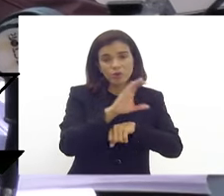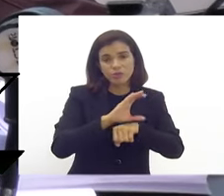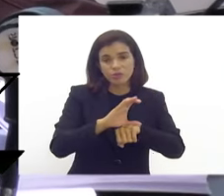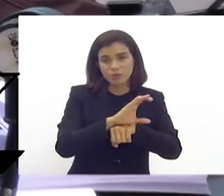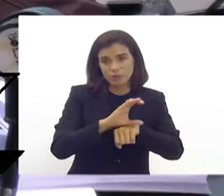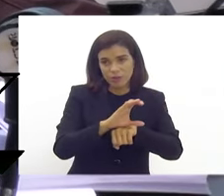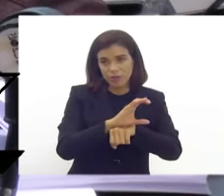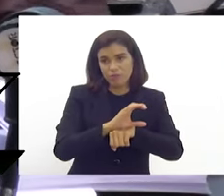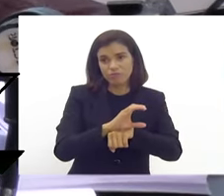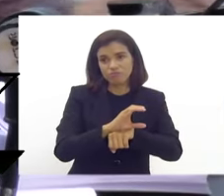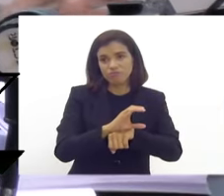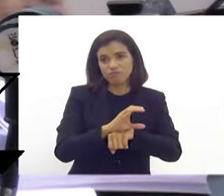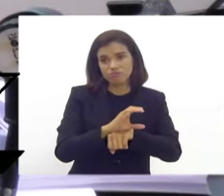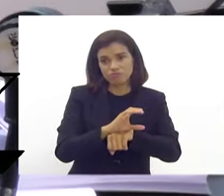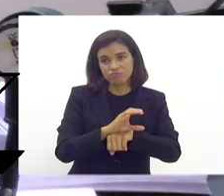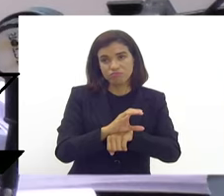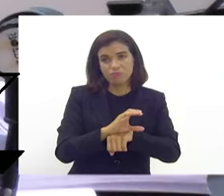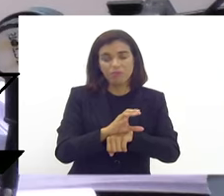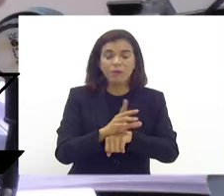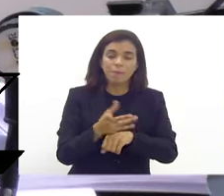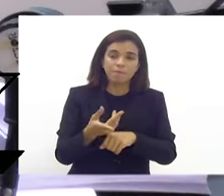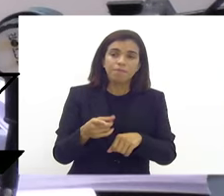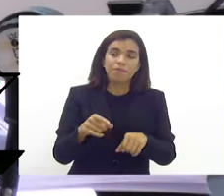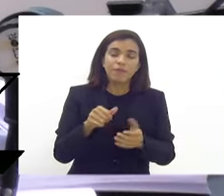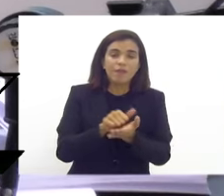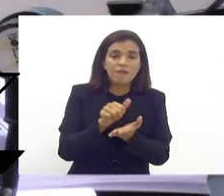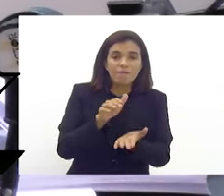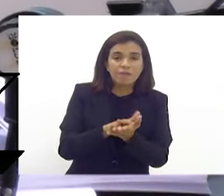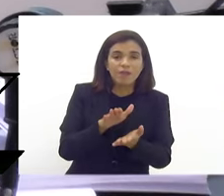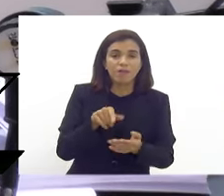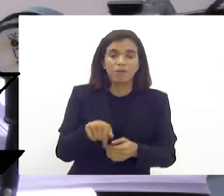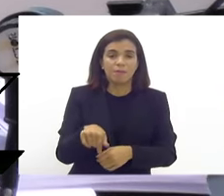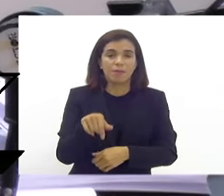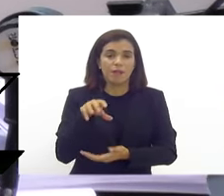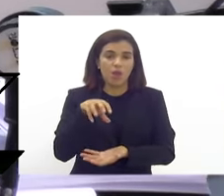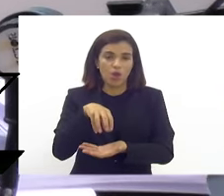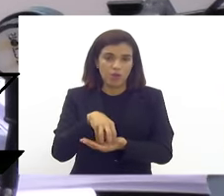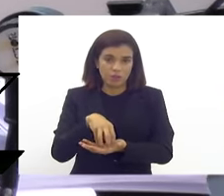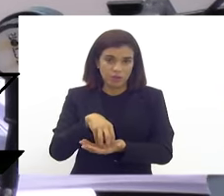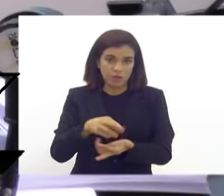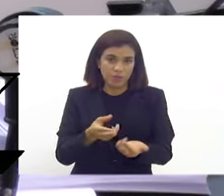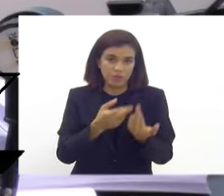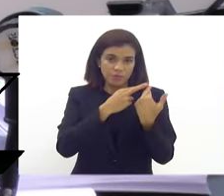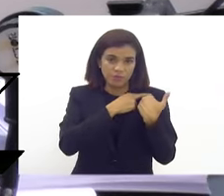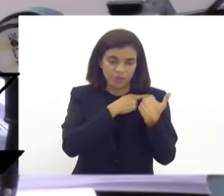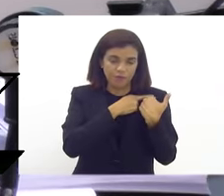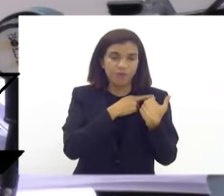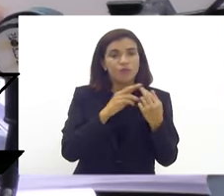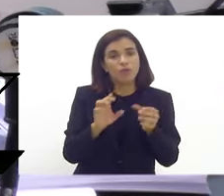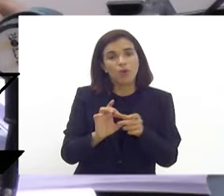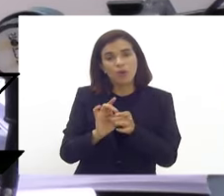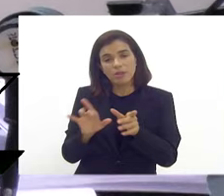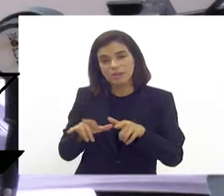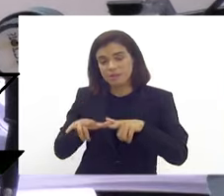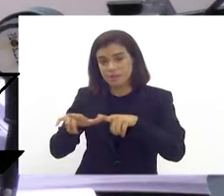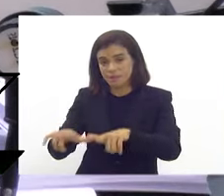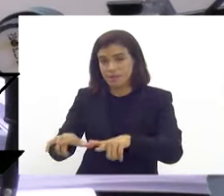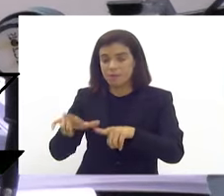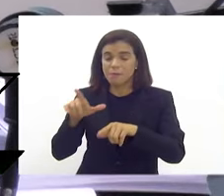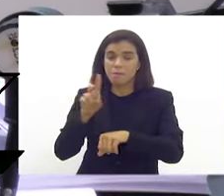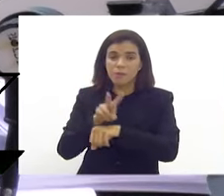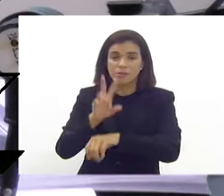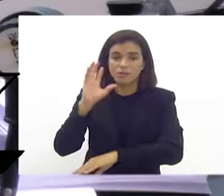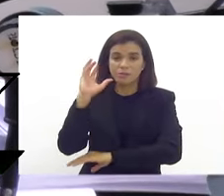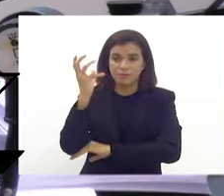da prevencia do Alto da prevalência do alto infração Lavrado pelo órgão Originalmente competente com licenciamento autorização ambiental não